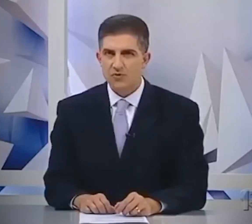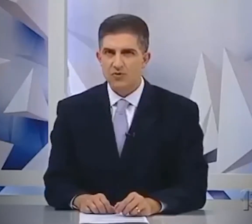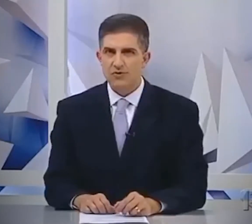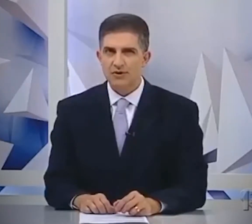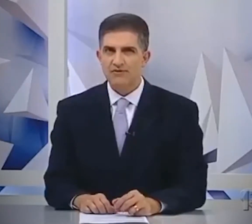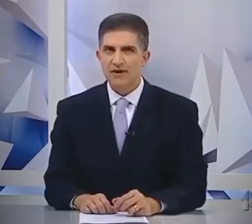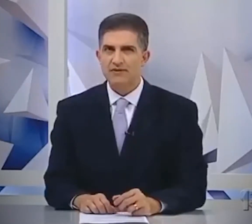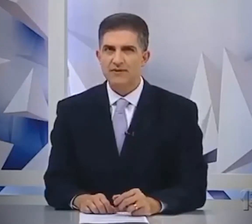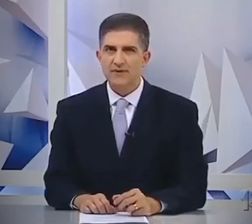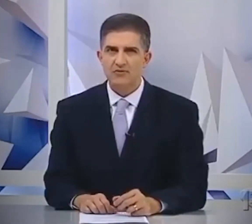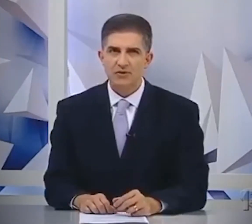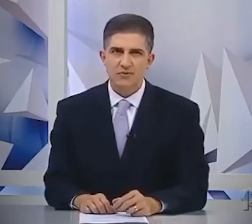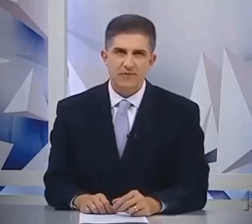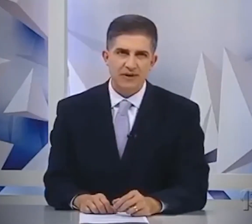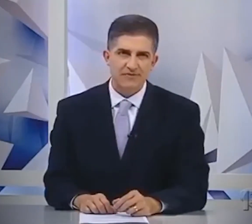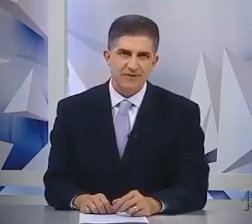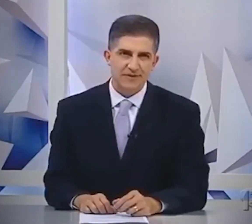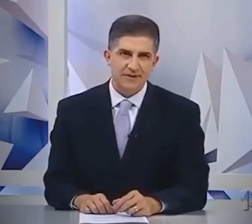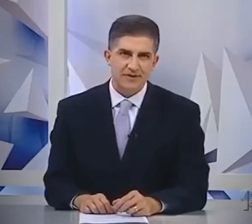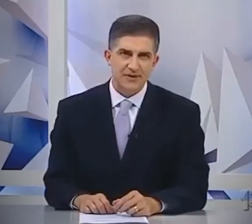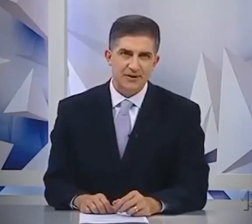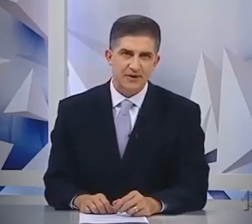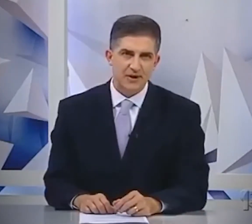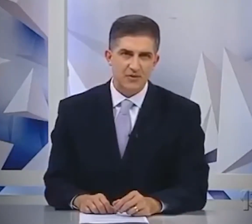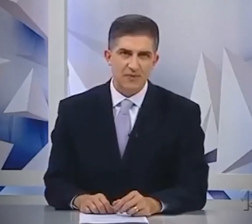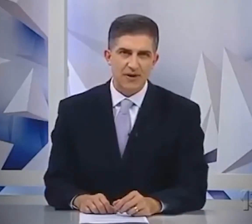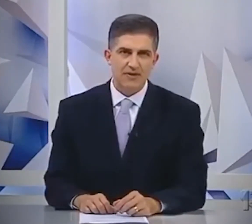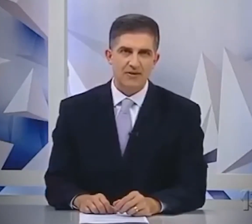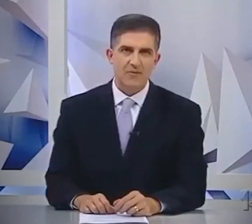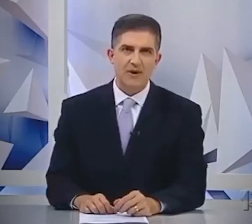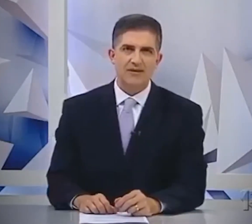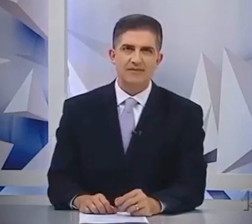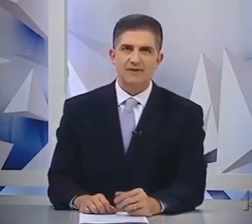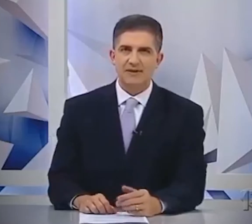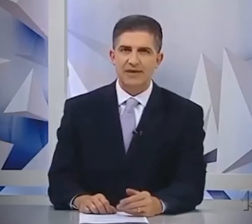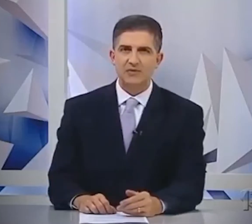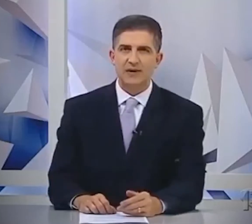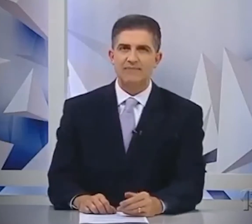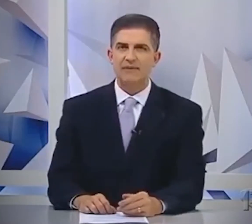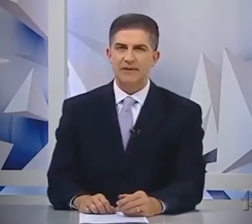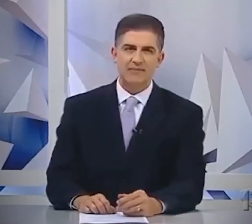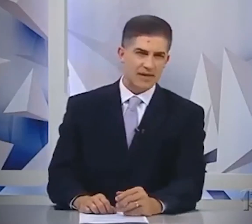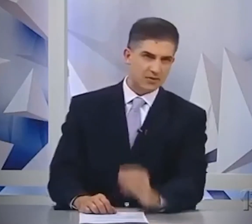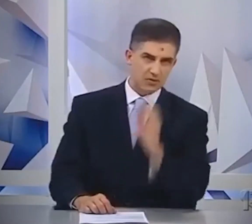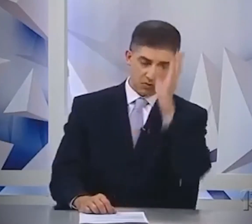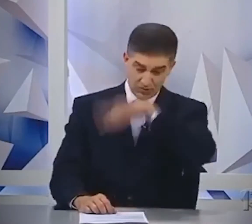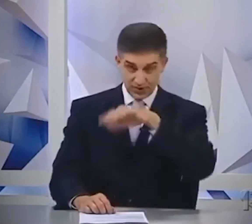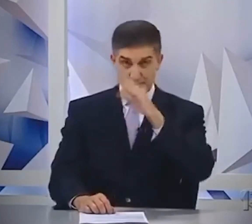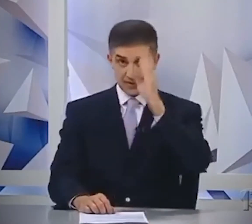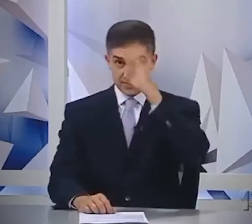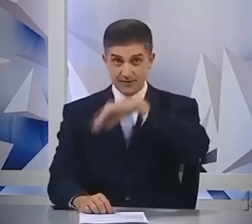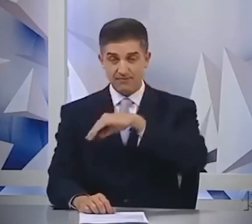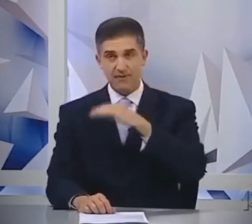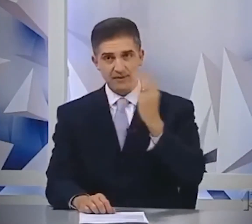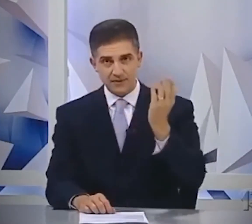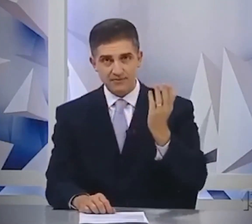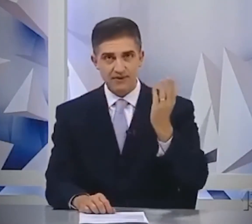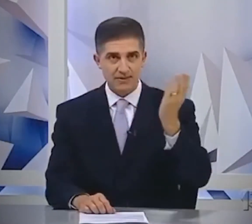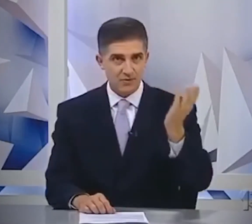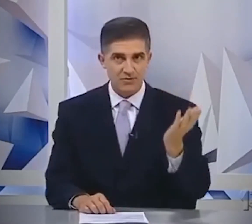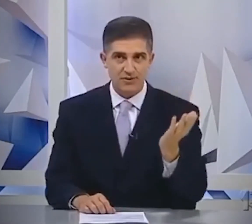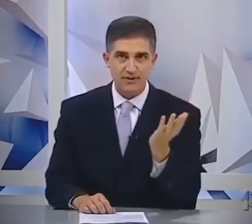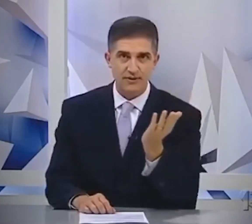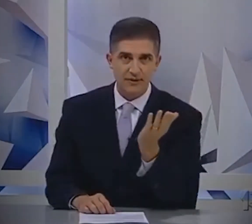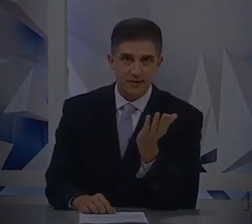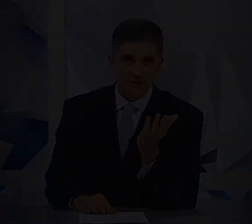enquadramento das câmeras, TP, ainda assim, existem fatores que contribuem e parecem querer atrapalhar um jornal ao vivo. Até mesmo uma mosca chata